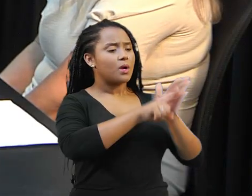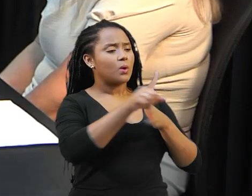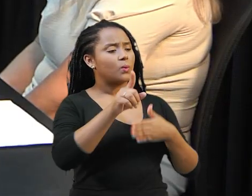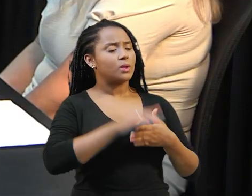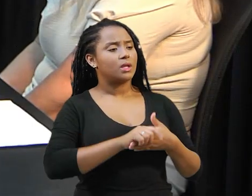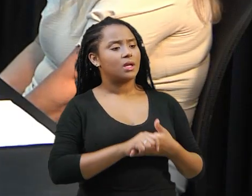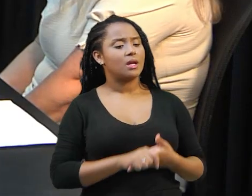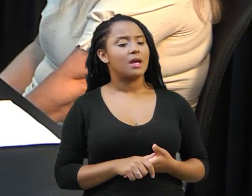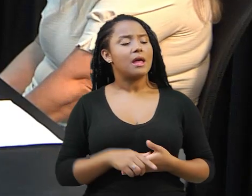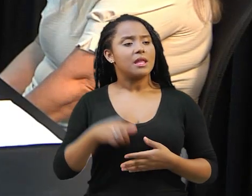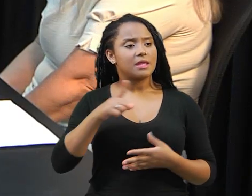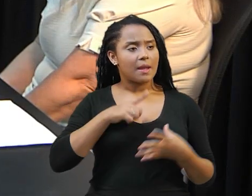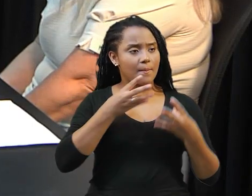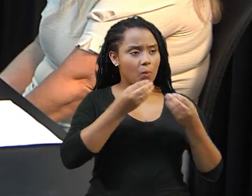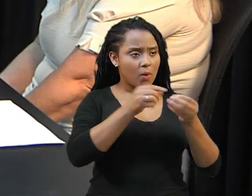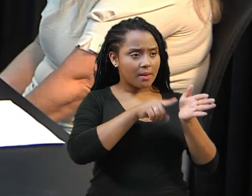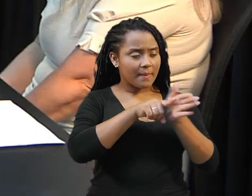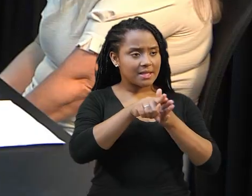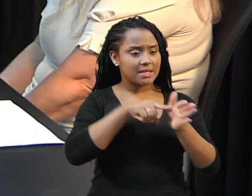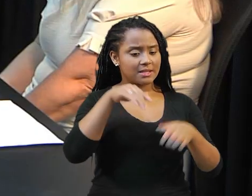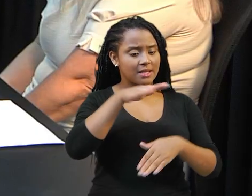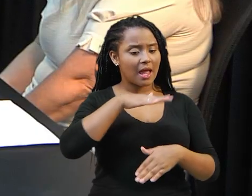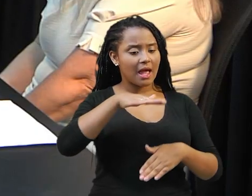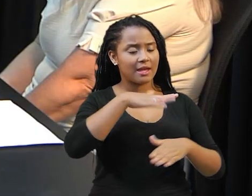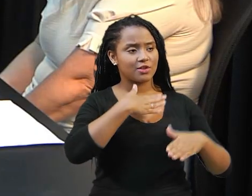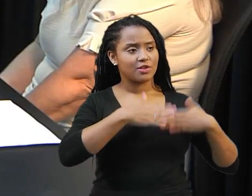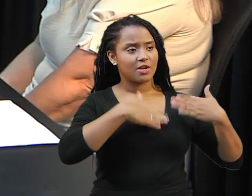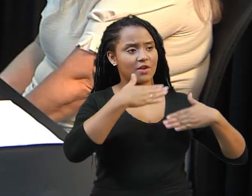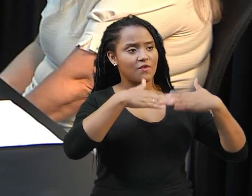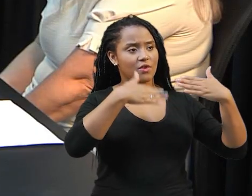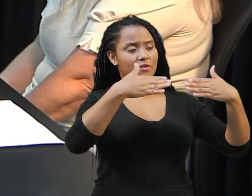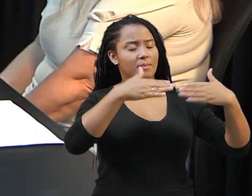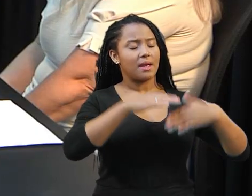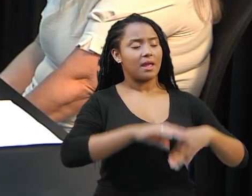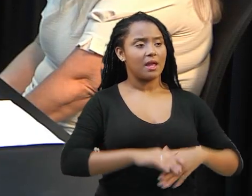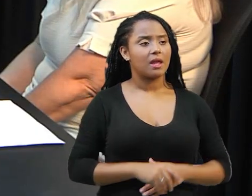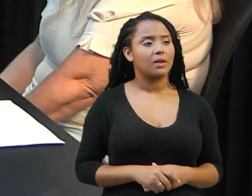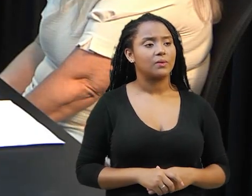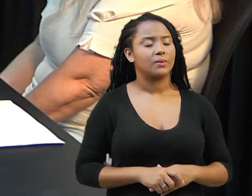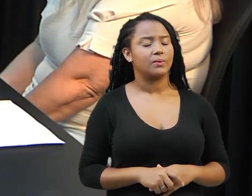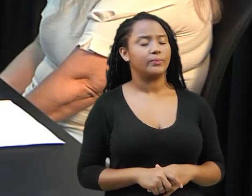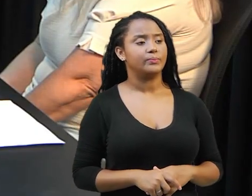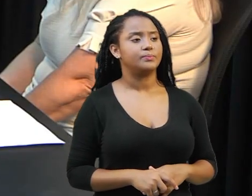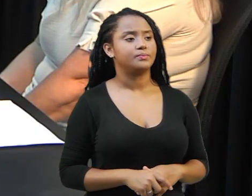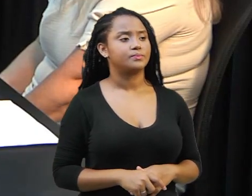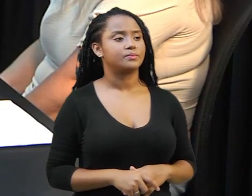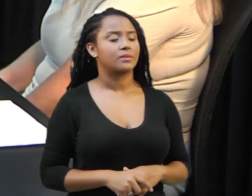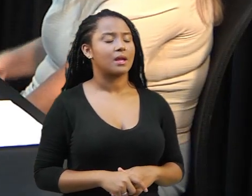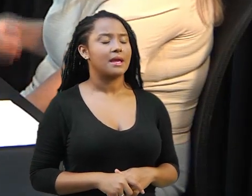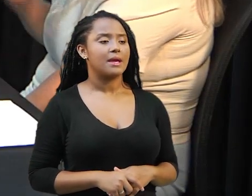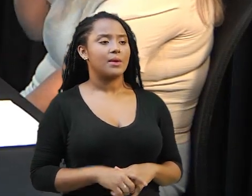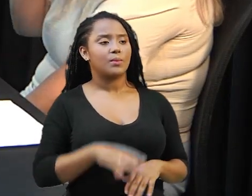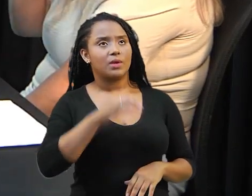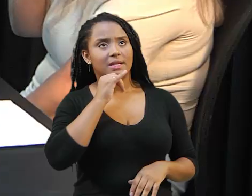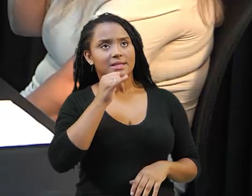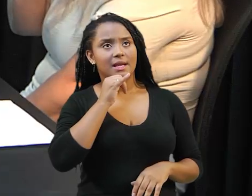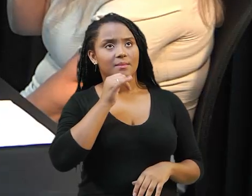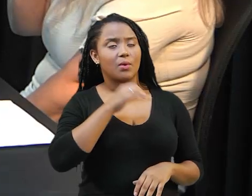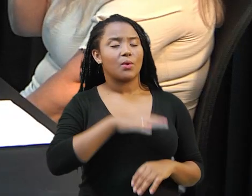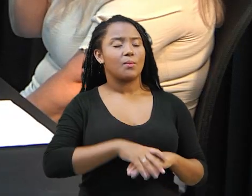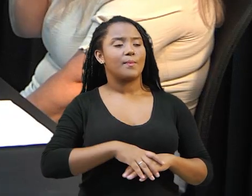muitas pesquisas em desenvolvimento e em qual estágio elas se encontram?